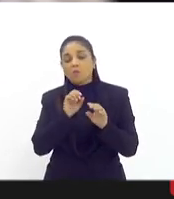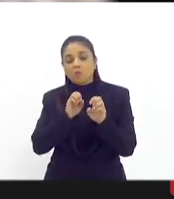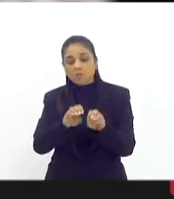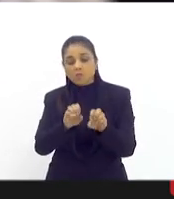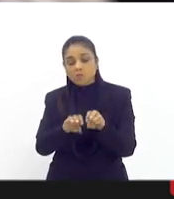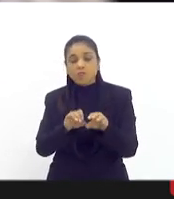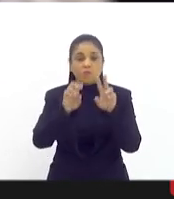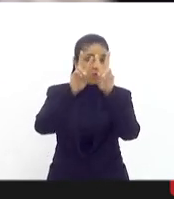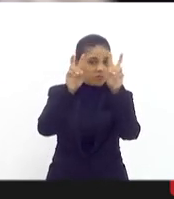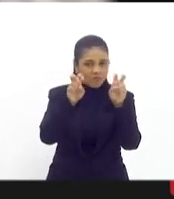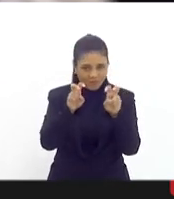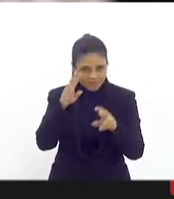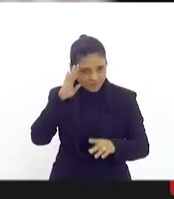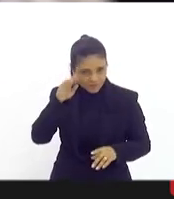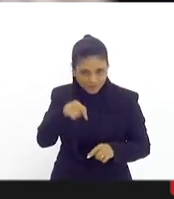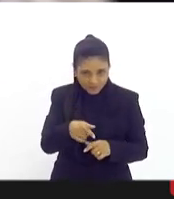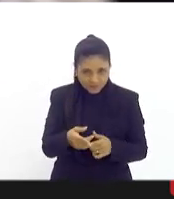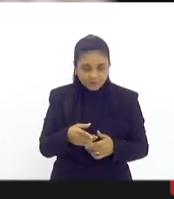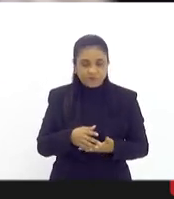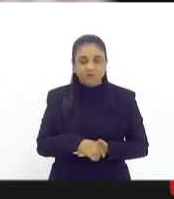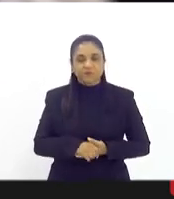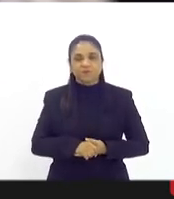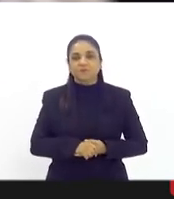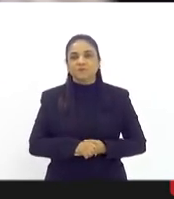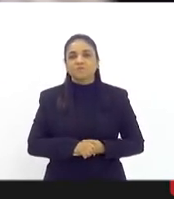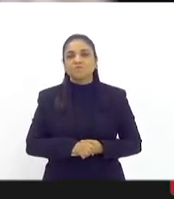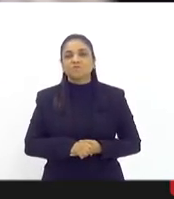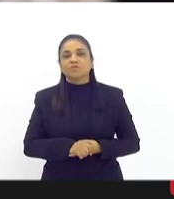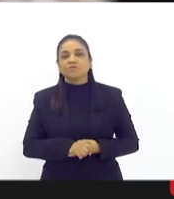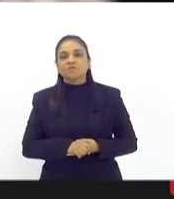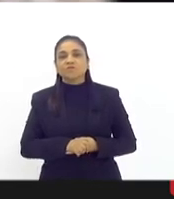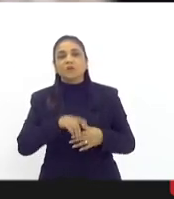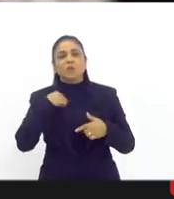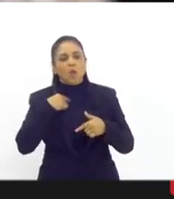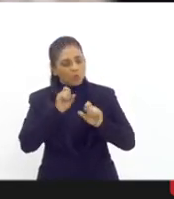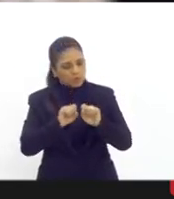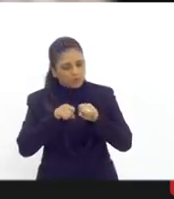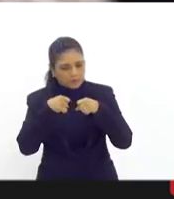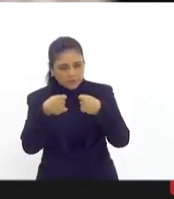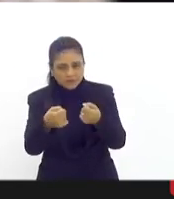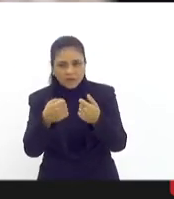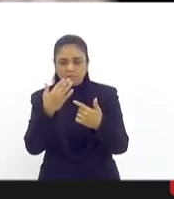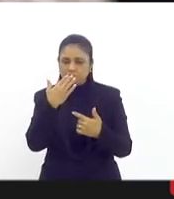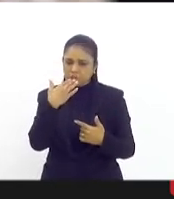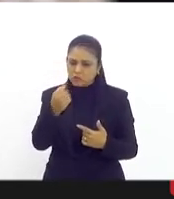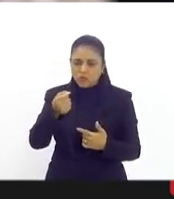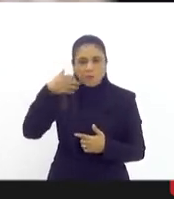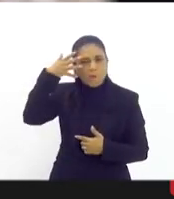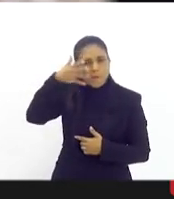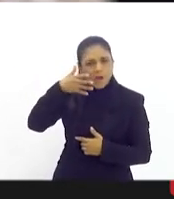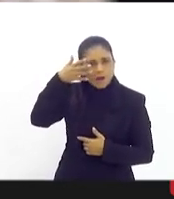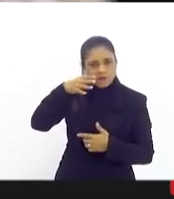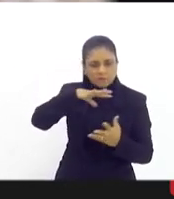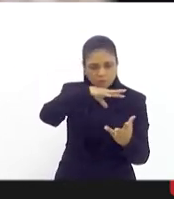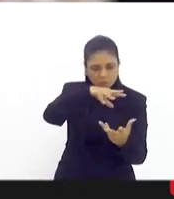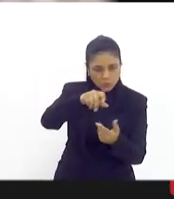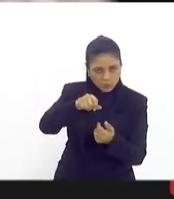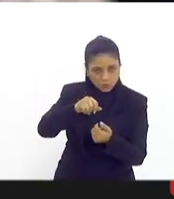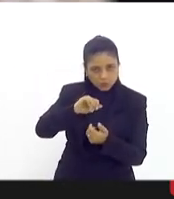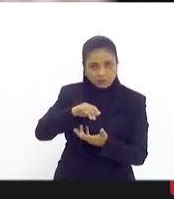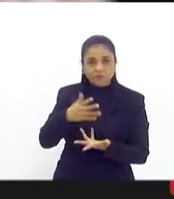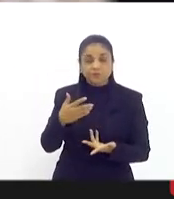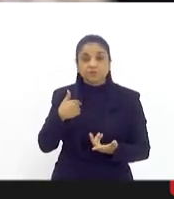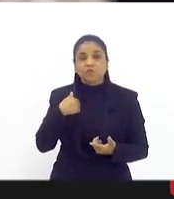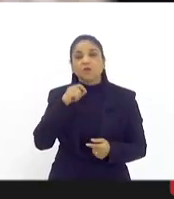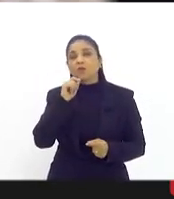midiática. A minha parte agora, o que eu defendo e o que eu tenho sido chamado para palestrar internacionalmente, falar a respeito, é das